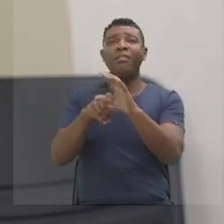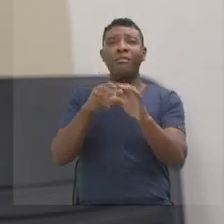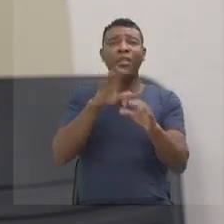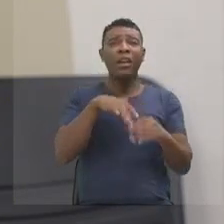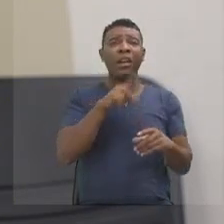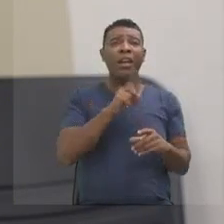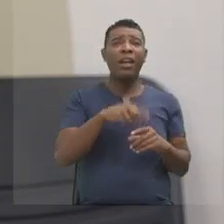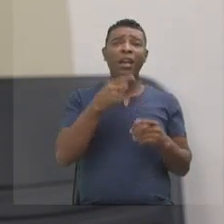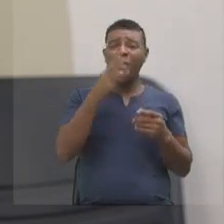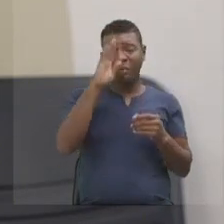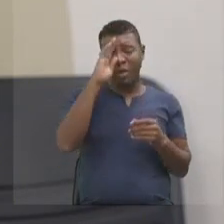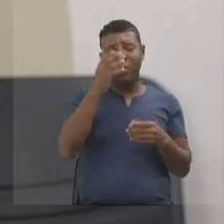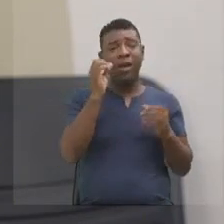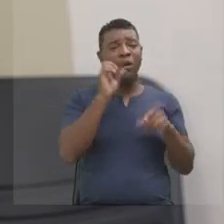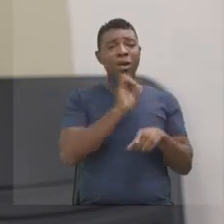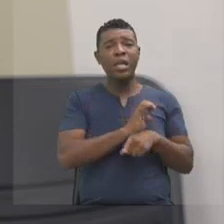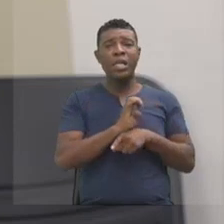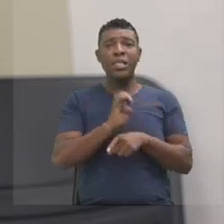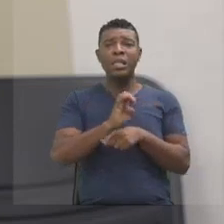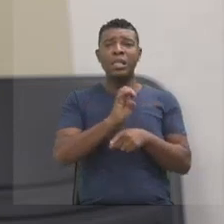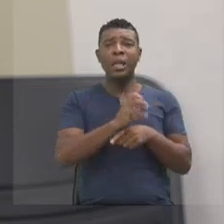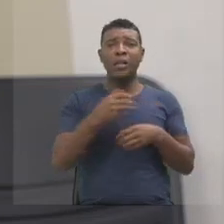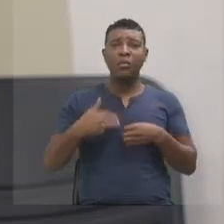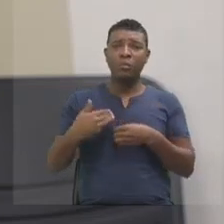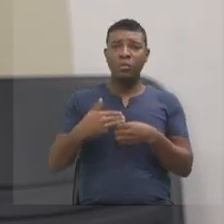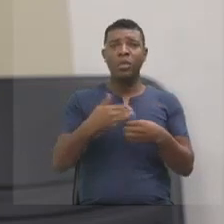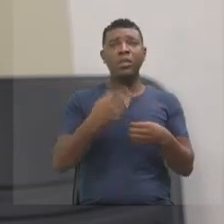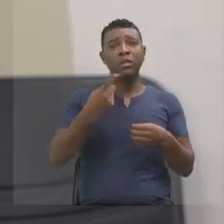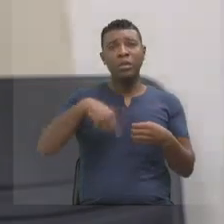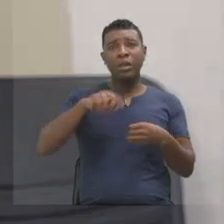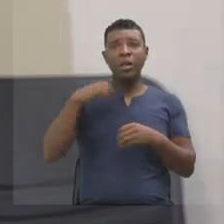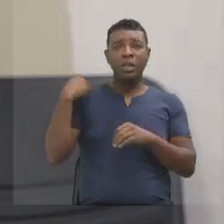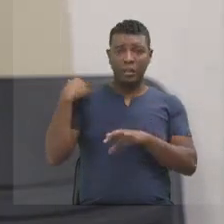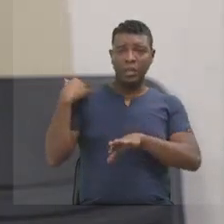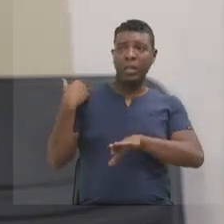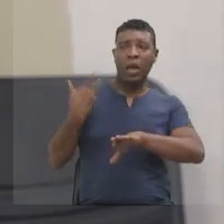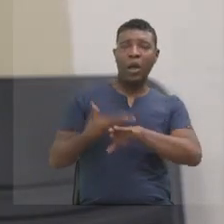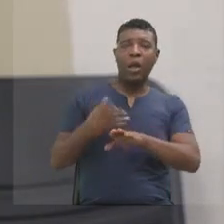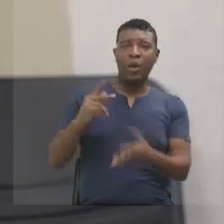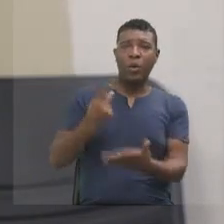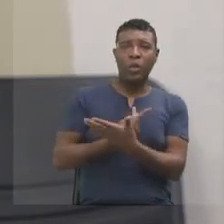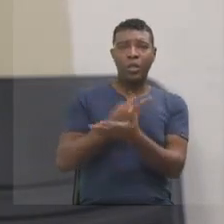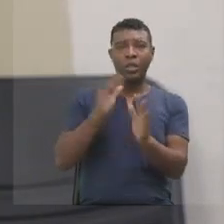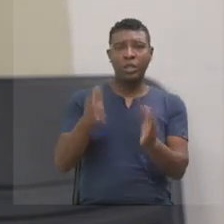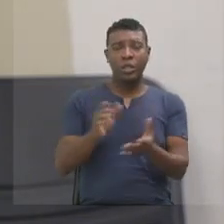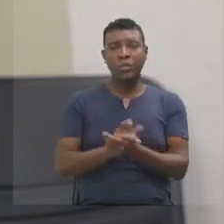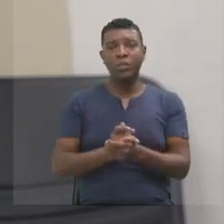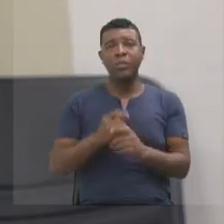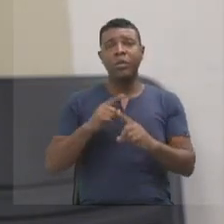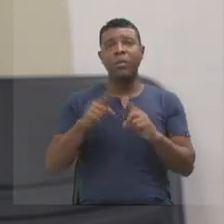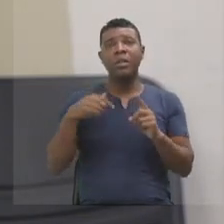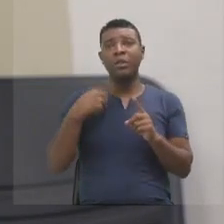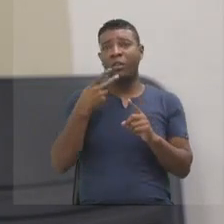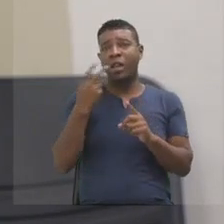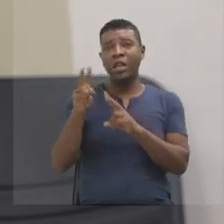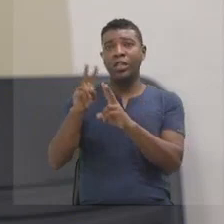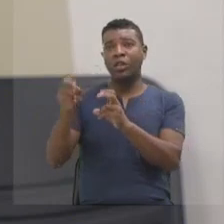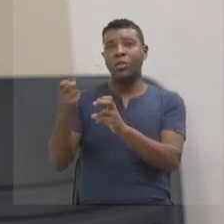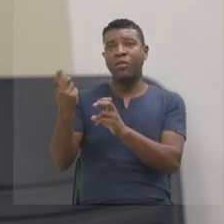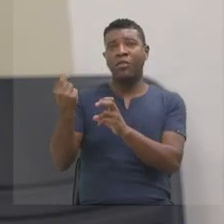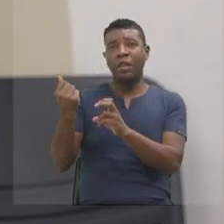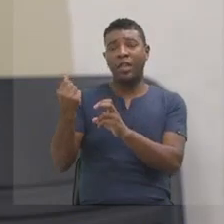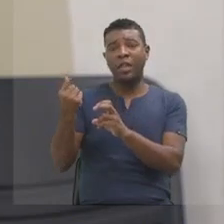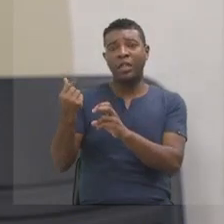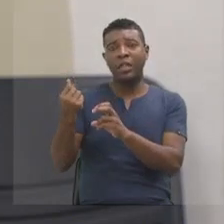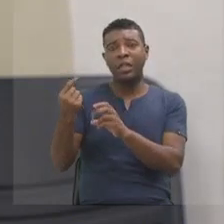testados e municípios é o que vem acontecendo nos últimos anos mas quando eu falei de recursos financeiro é que a gente tem um